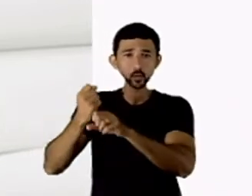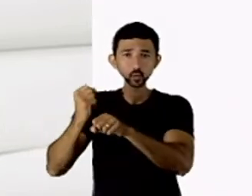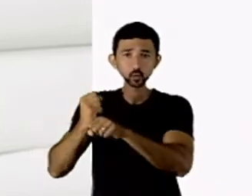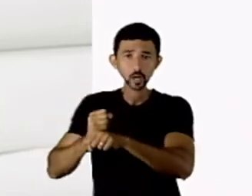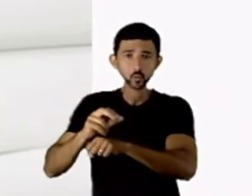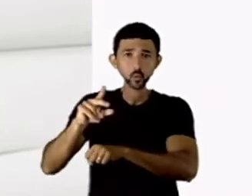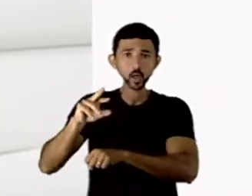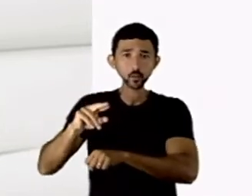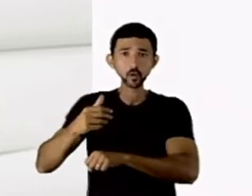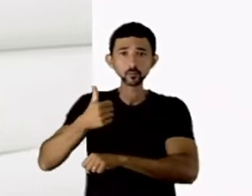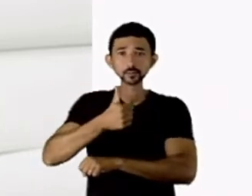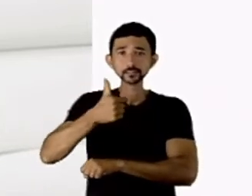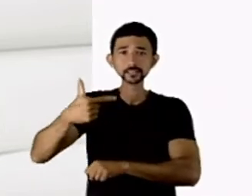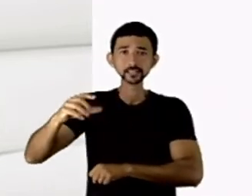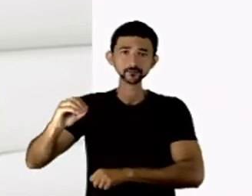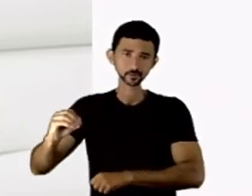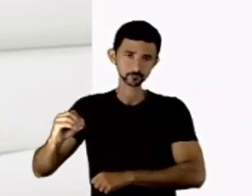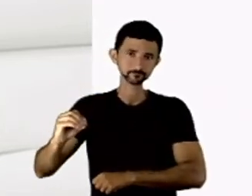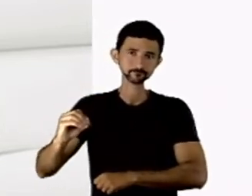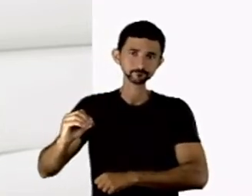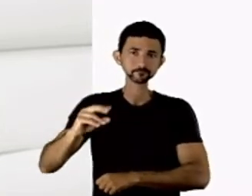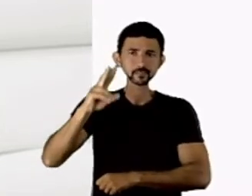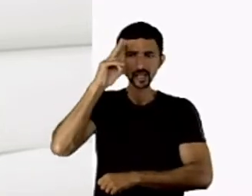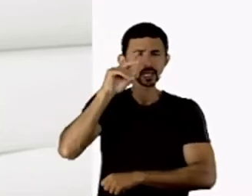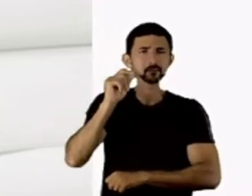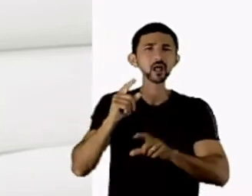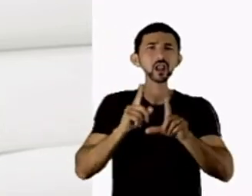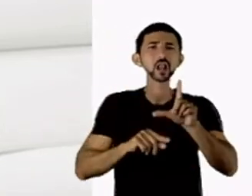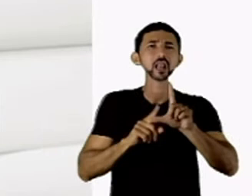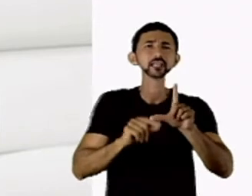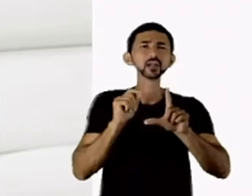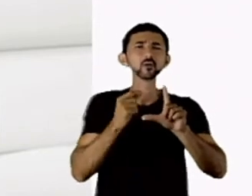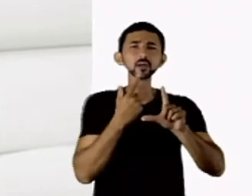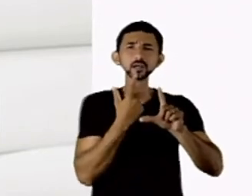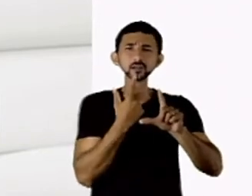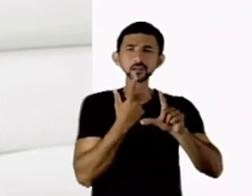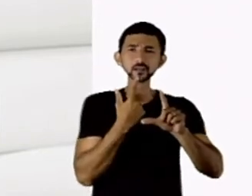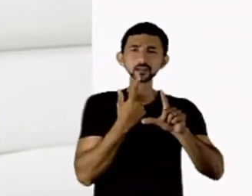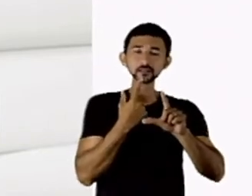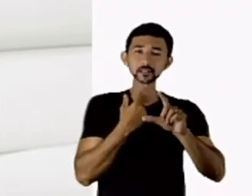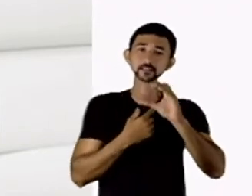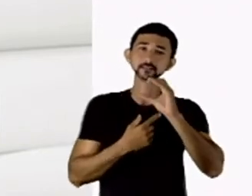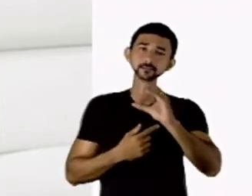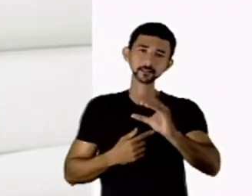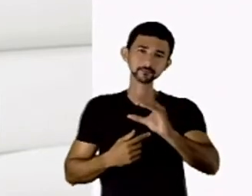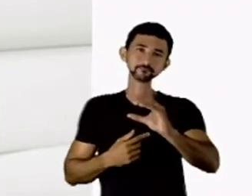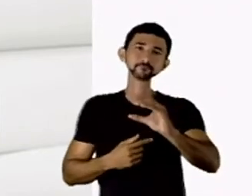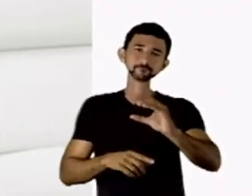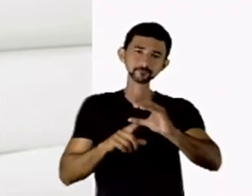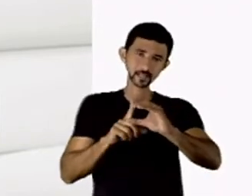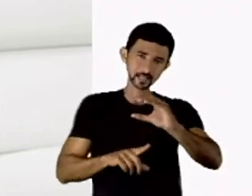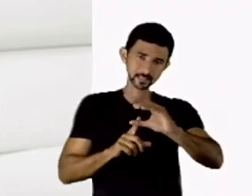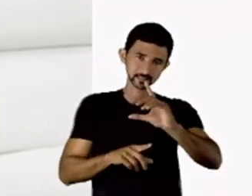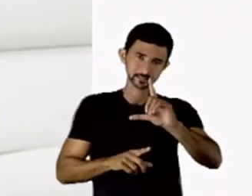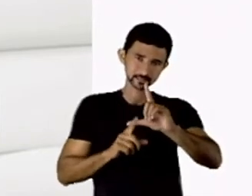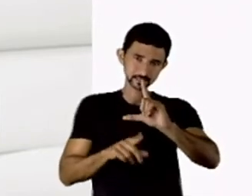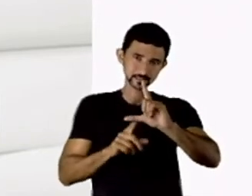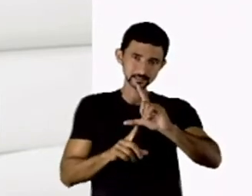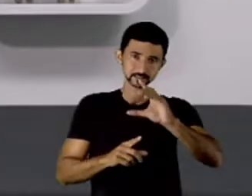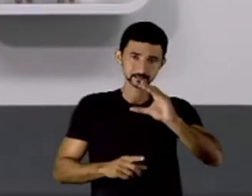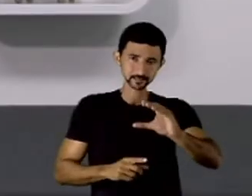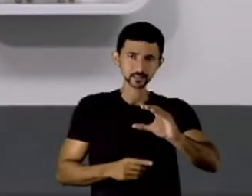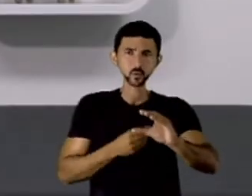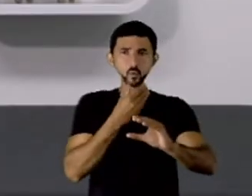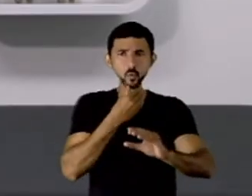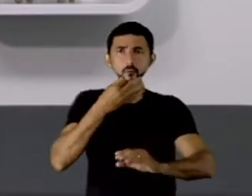igual a 120. Lembram qual é a letra correta? É a letra C, ok? O Cleison